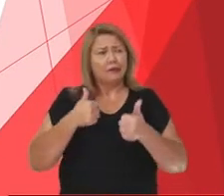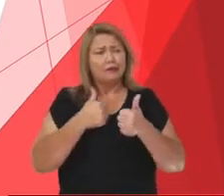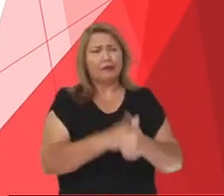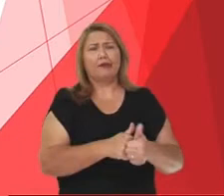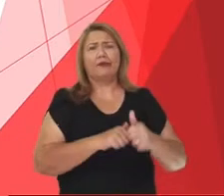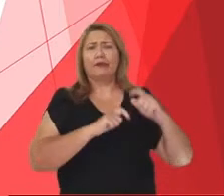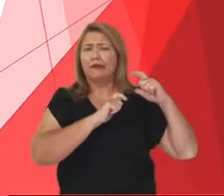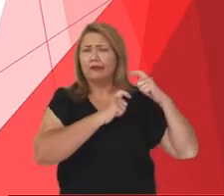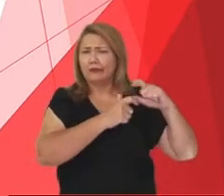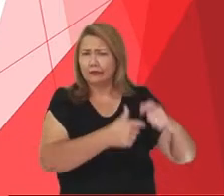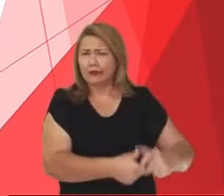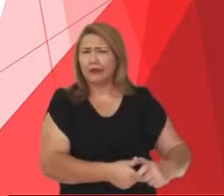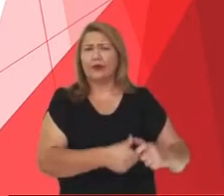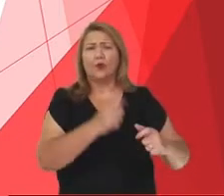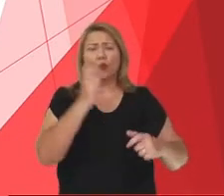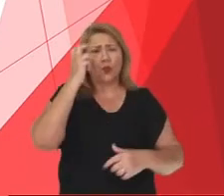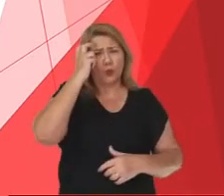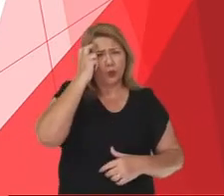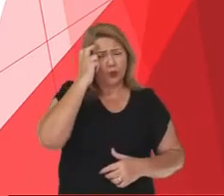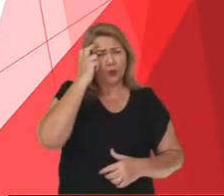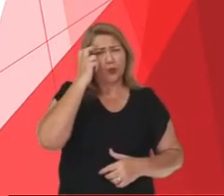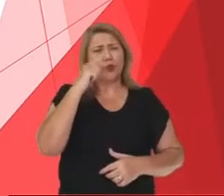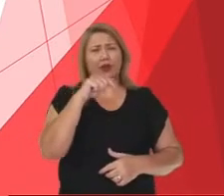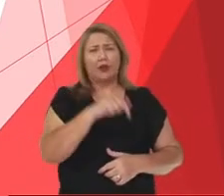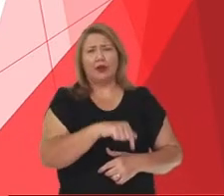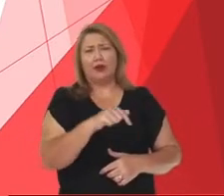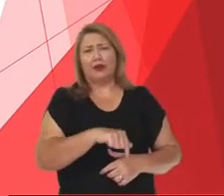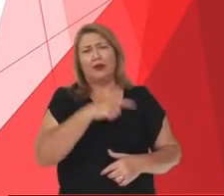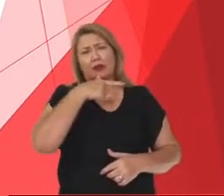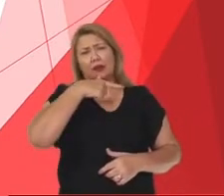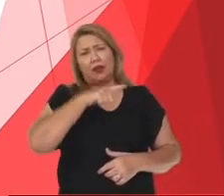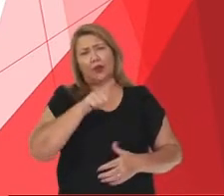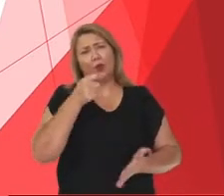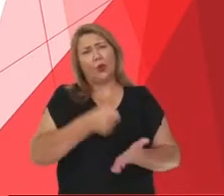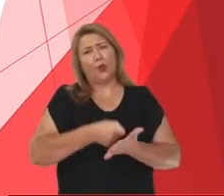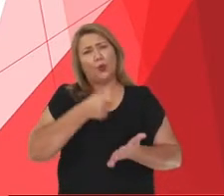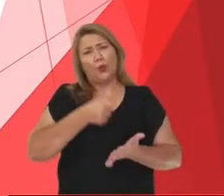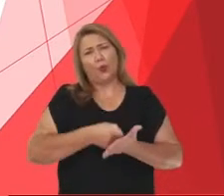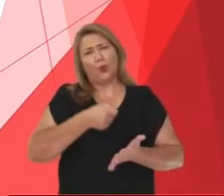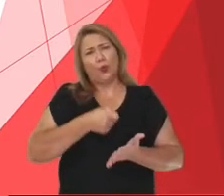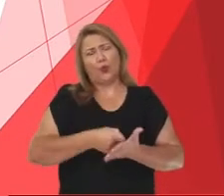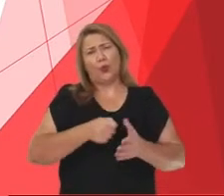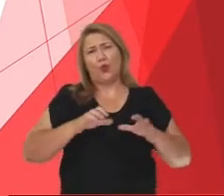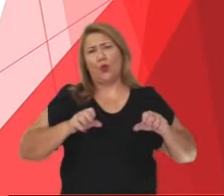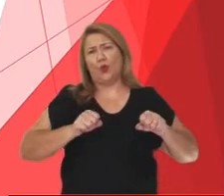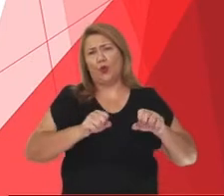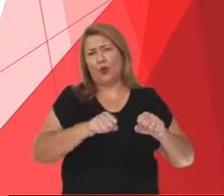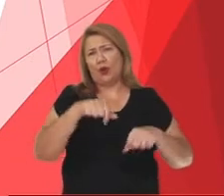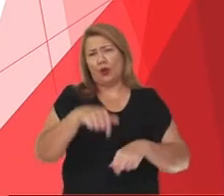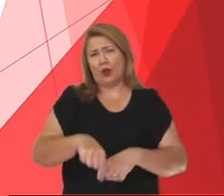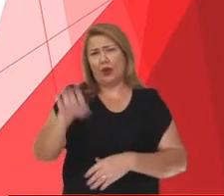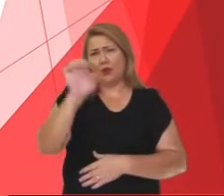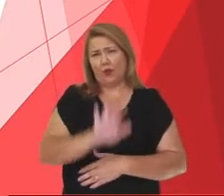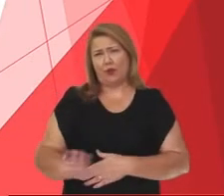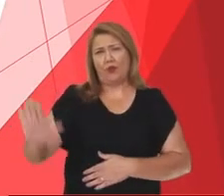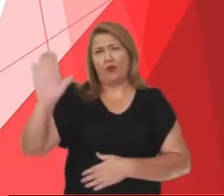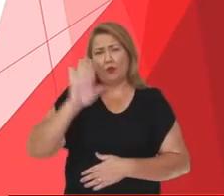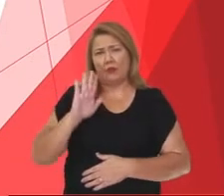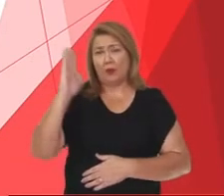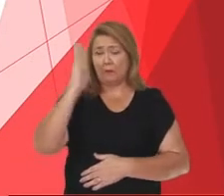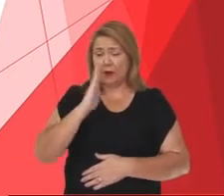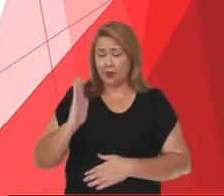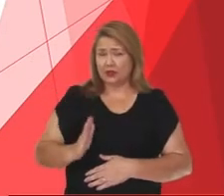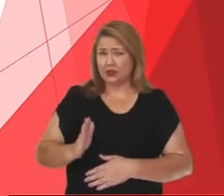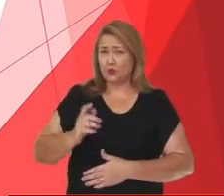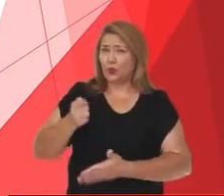as tradições, as culturas e o idioma impostos pelos colonizadores europeus. No nosso caso aqui no